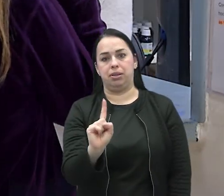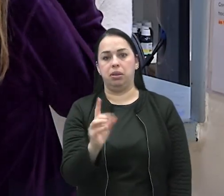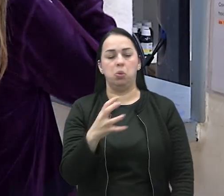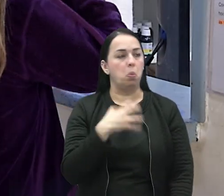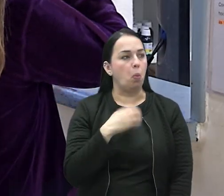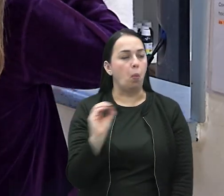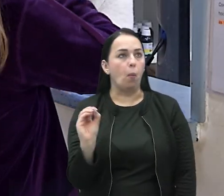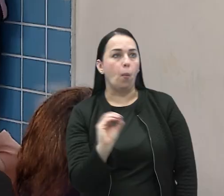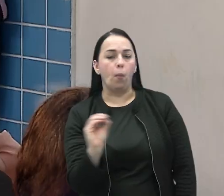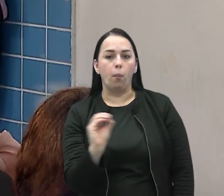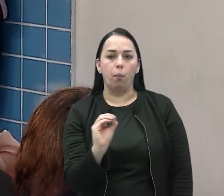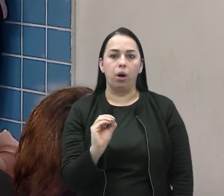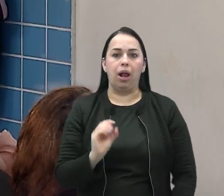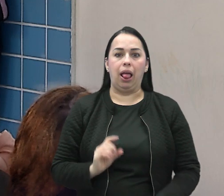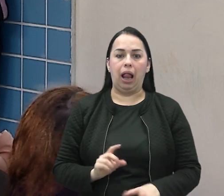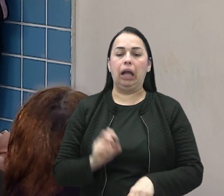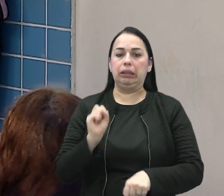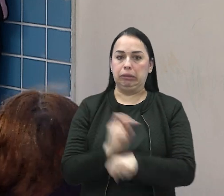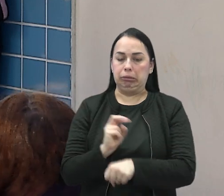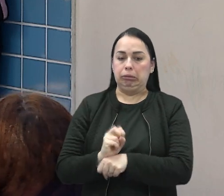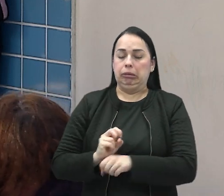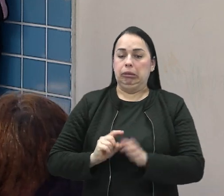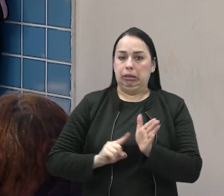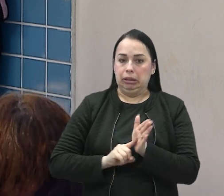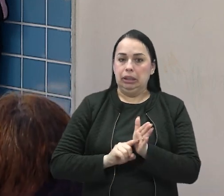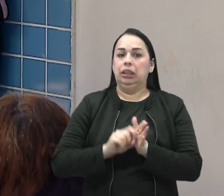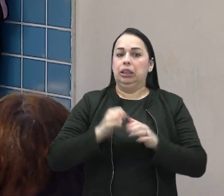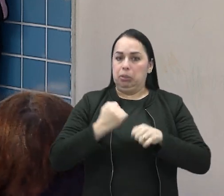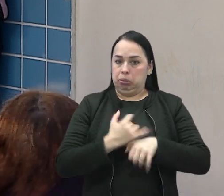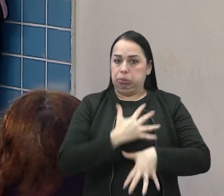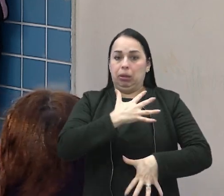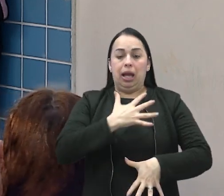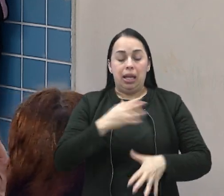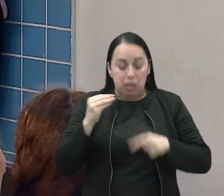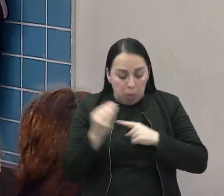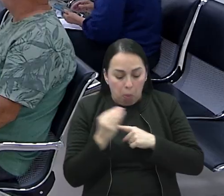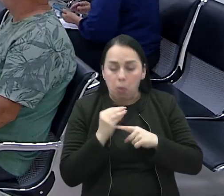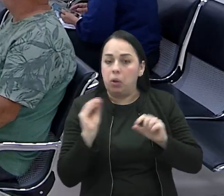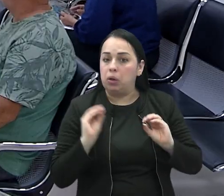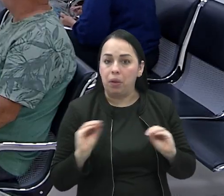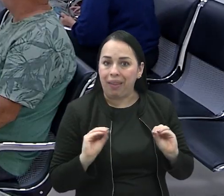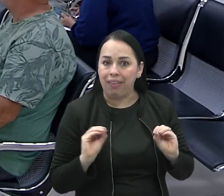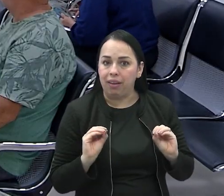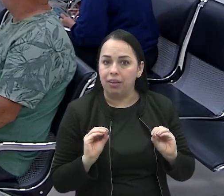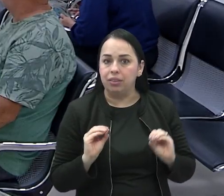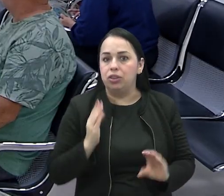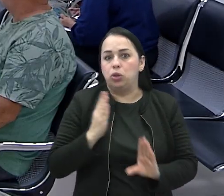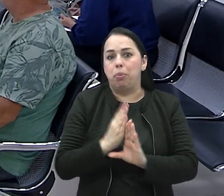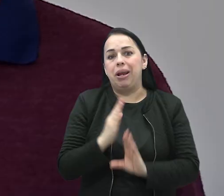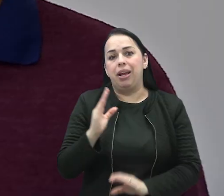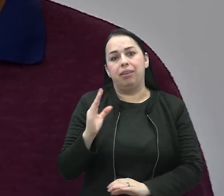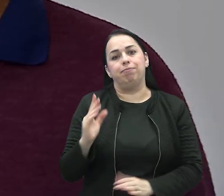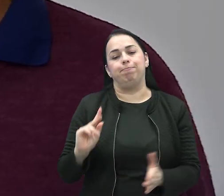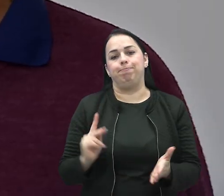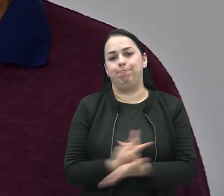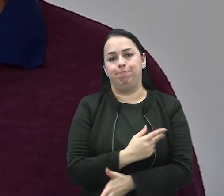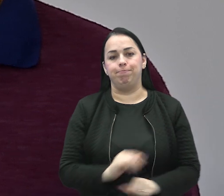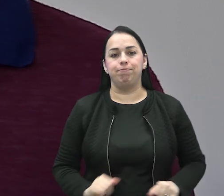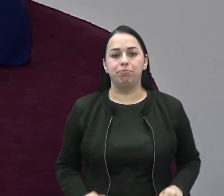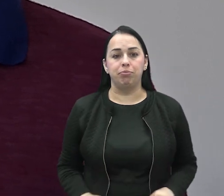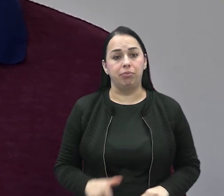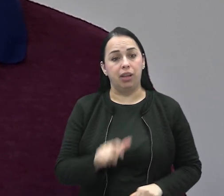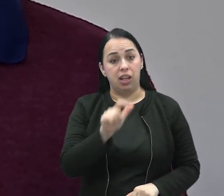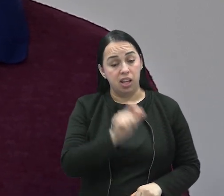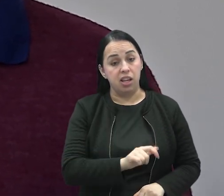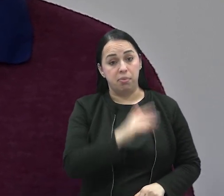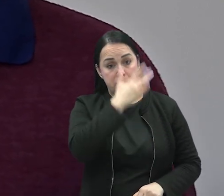vezes assintomáticos, essas infecções podem evoluir por anos sem receber a devida atenção e o diagnóstico exato. Então, o